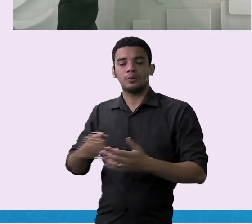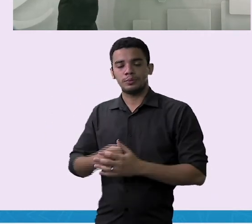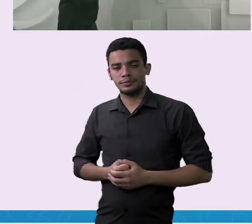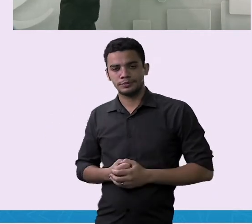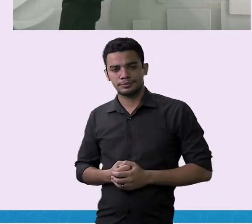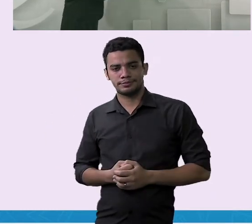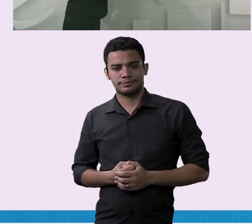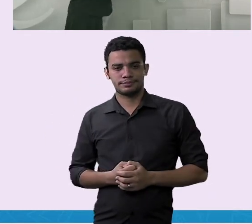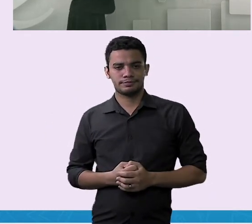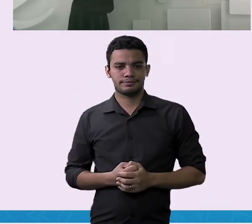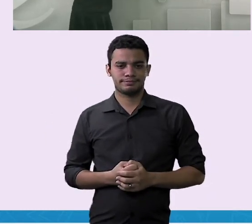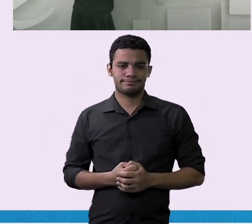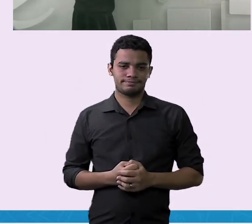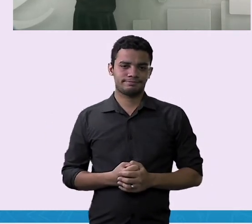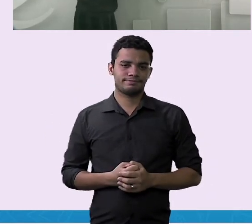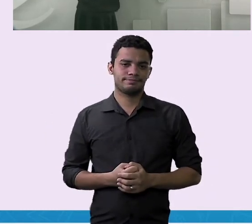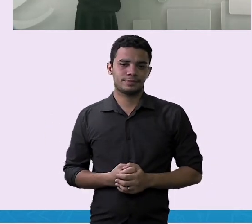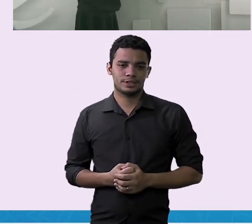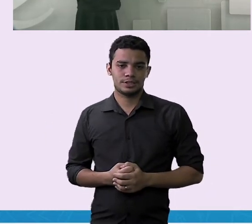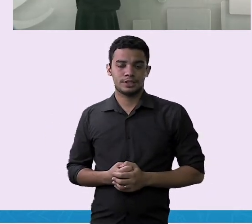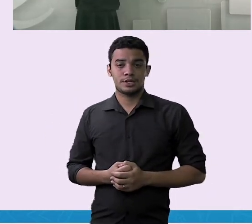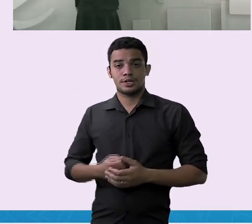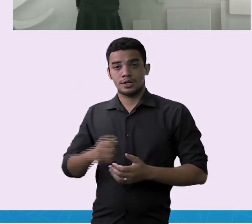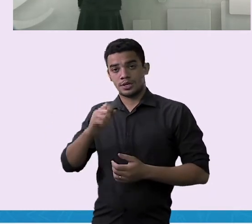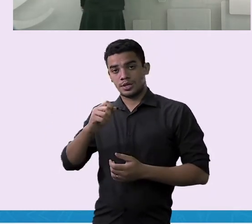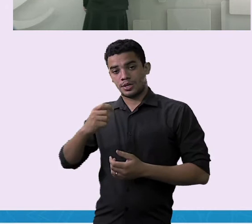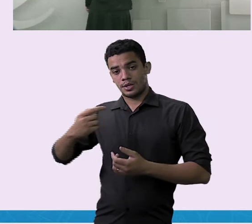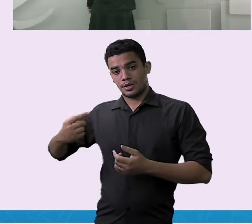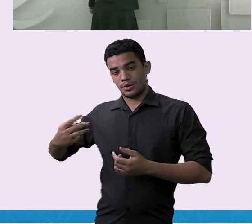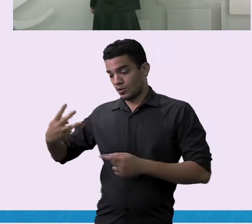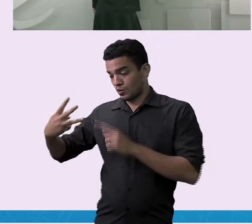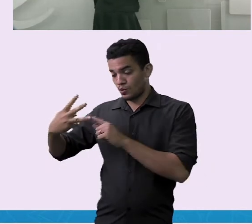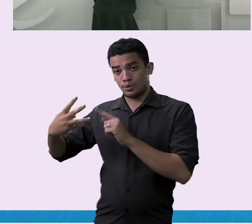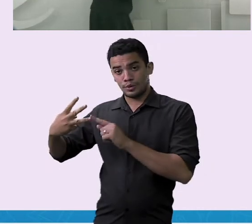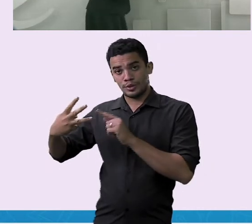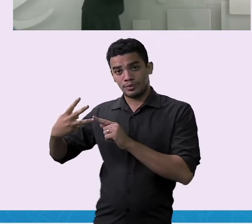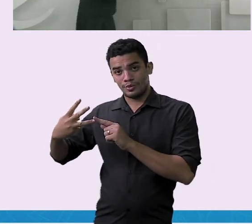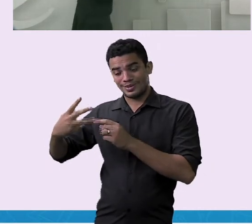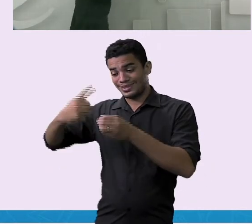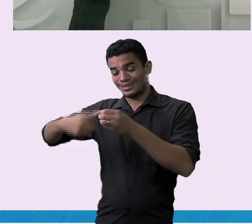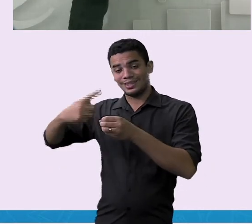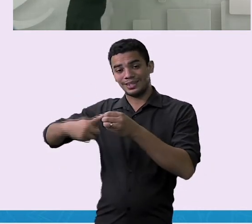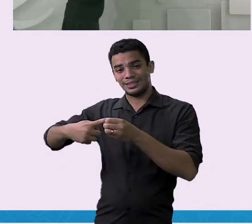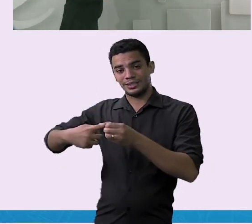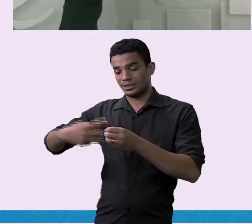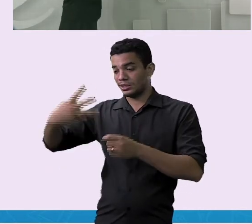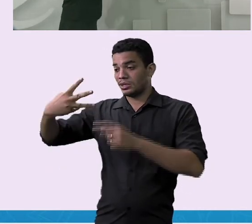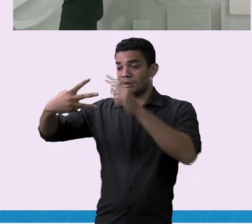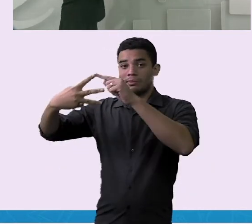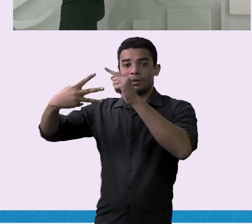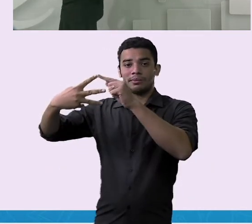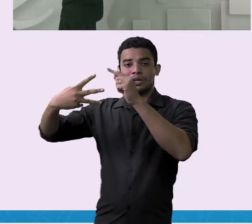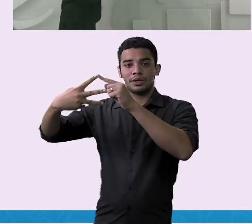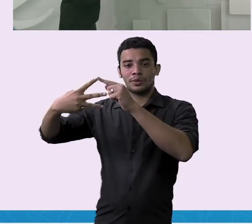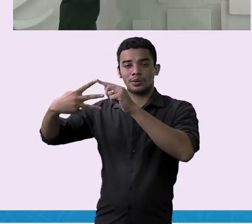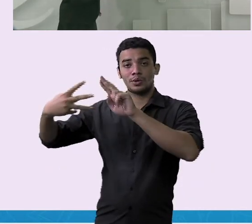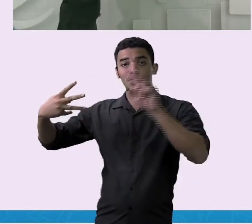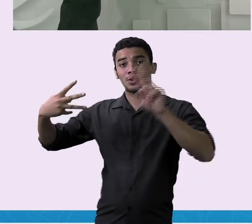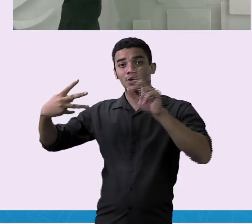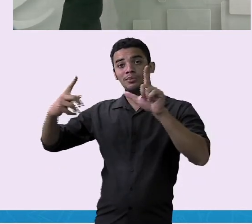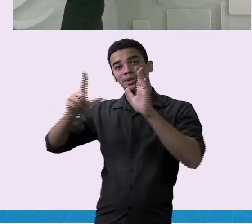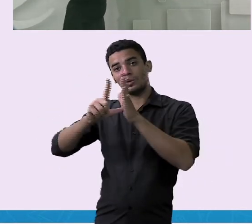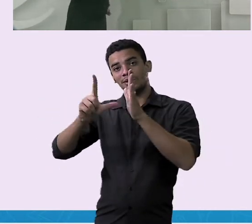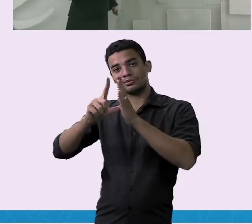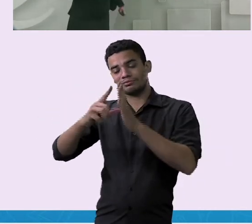Goiás? Bom, Buriti é o local, agropecuária é o nome da loja. Então, o nosso slogan